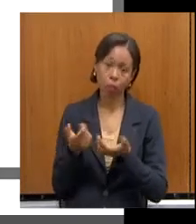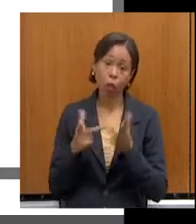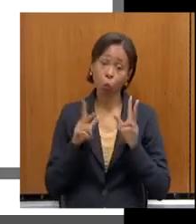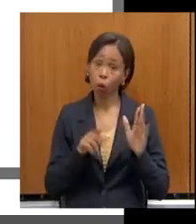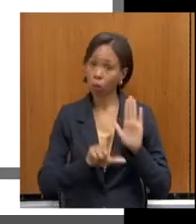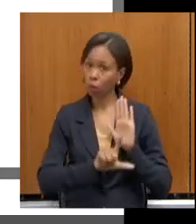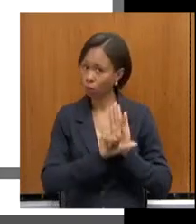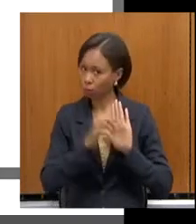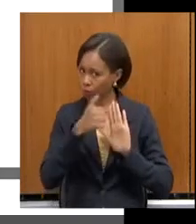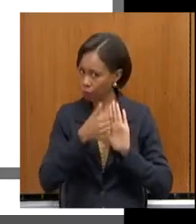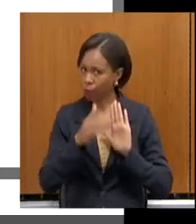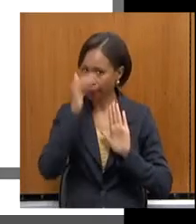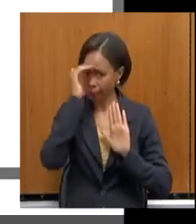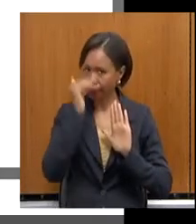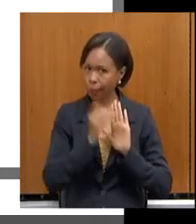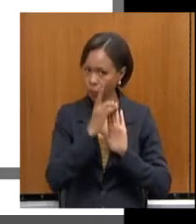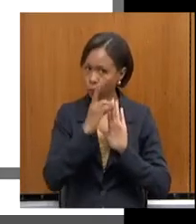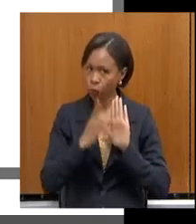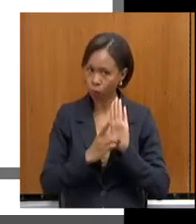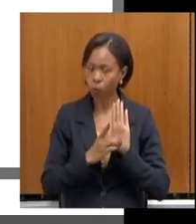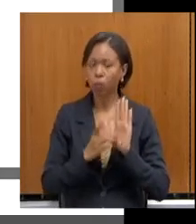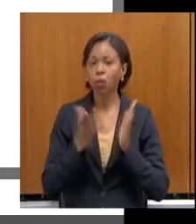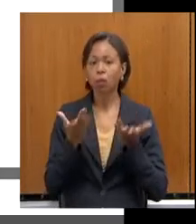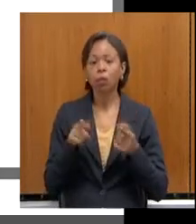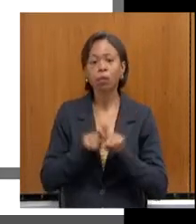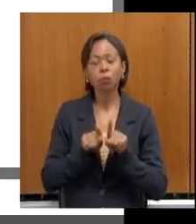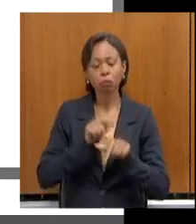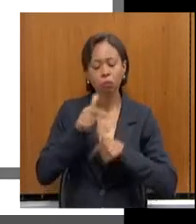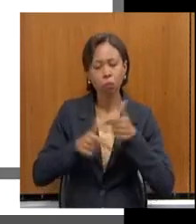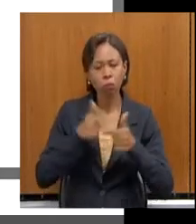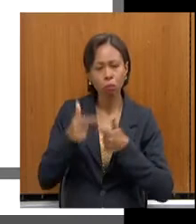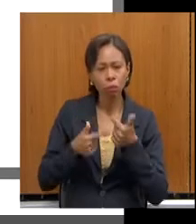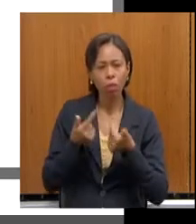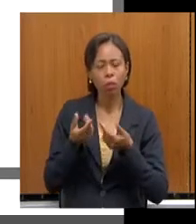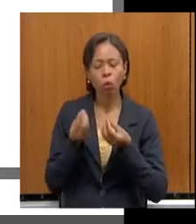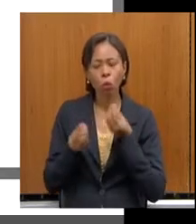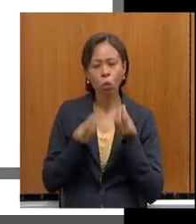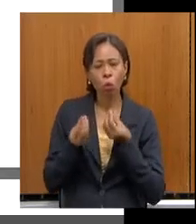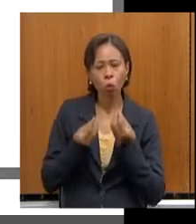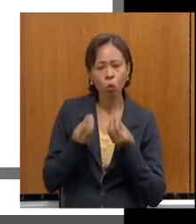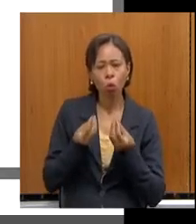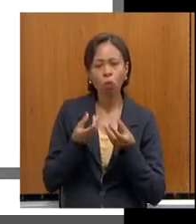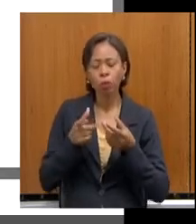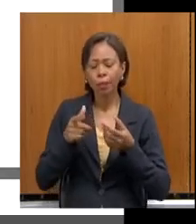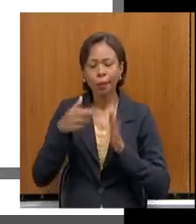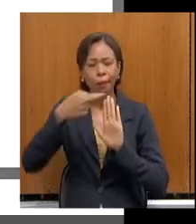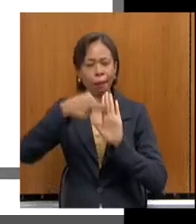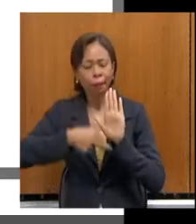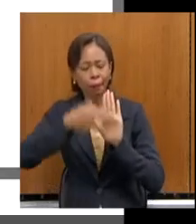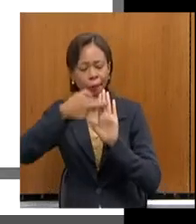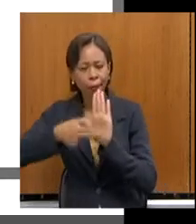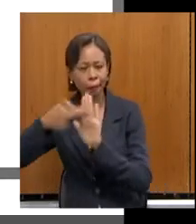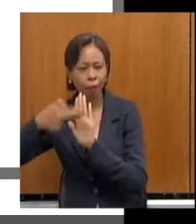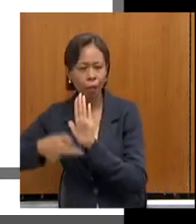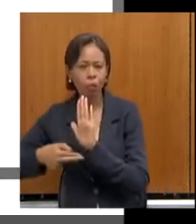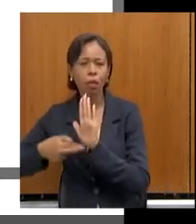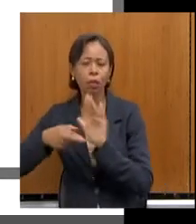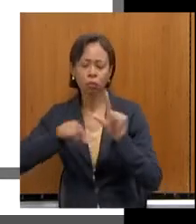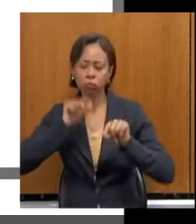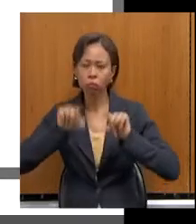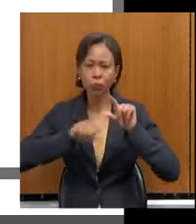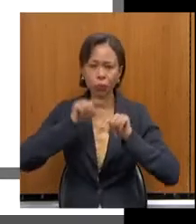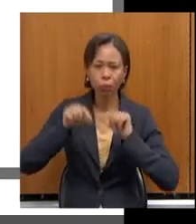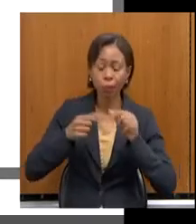né Trabalhando a viabilização dos procedimentos para receber os relatórios de auditoria técnica de segurança de barragem